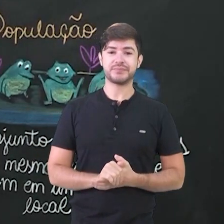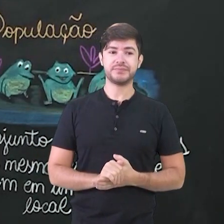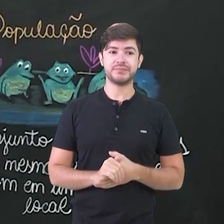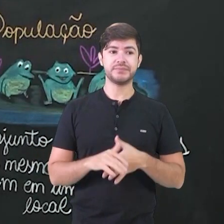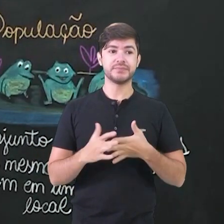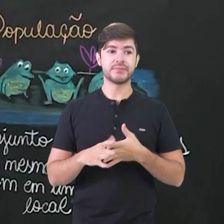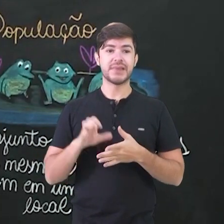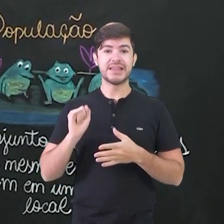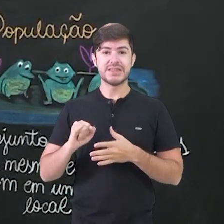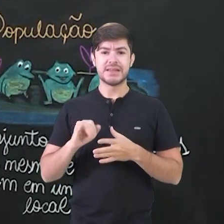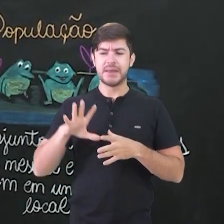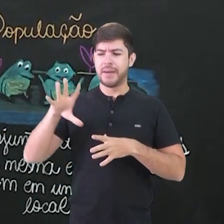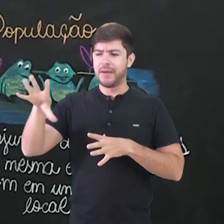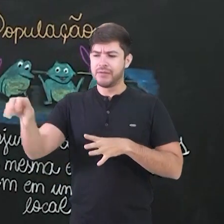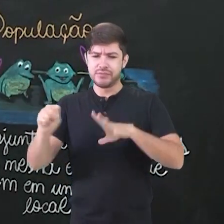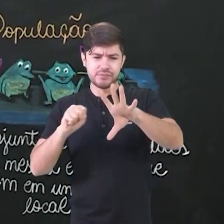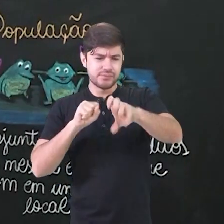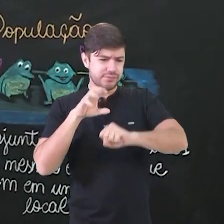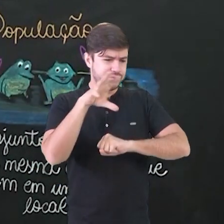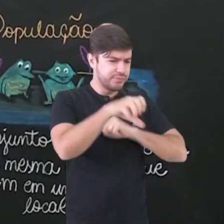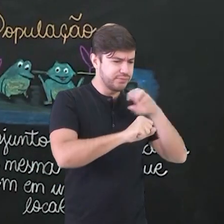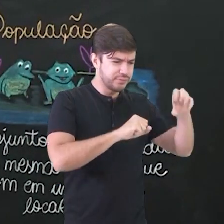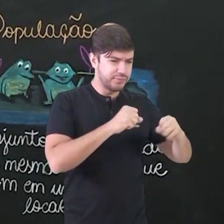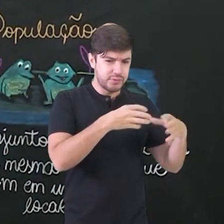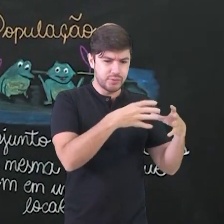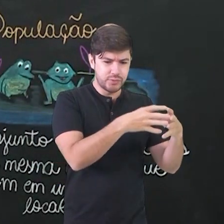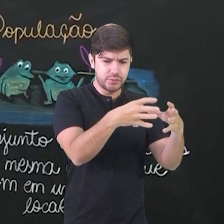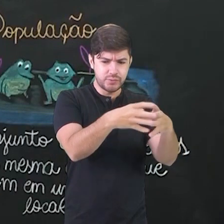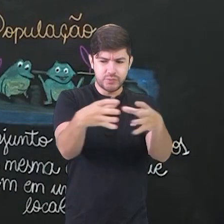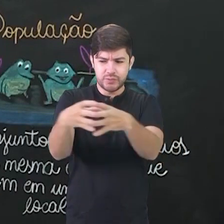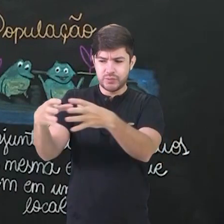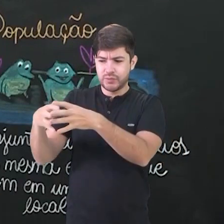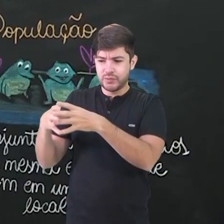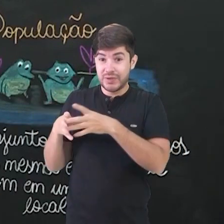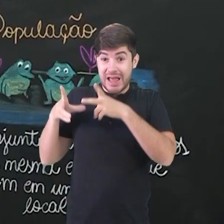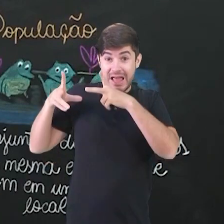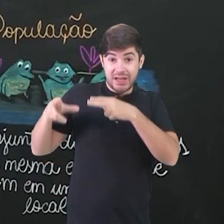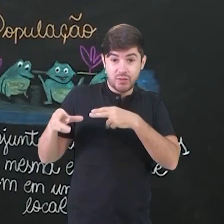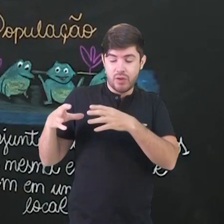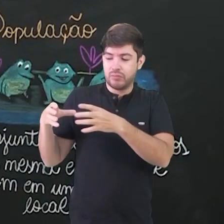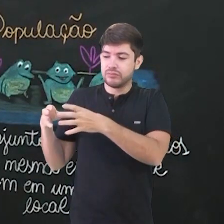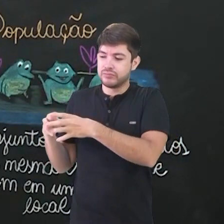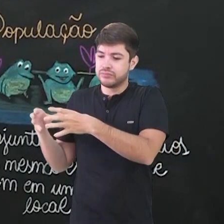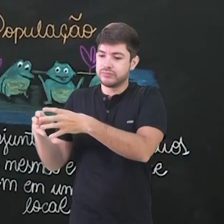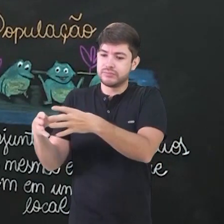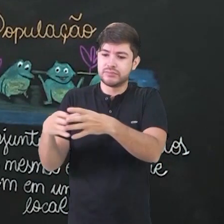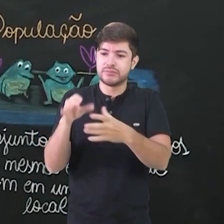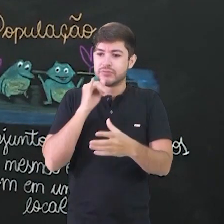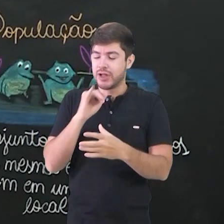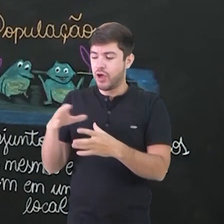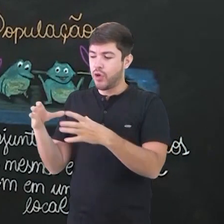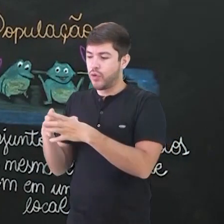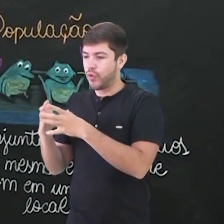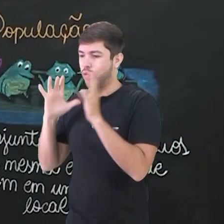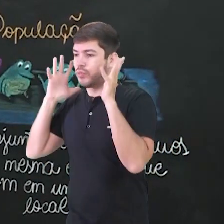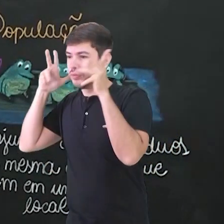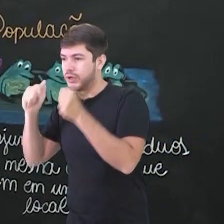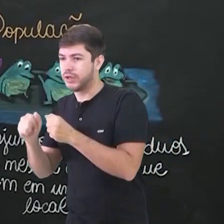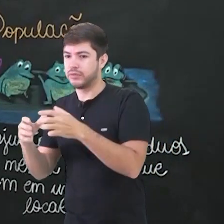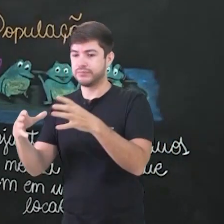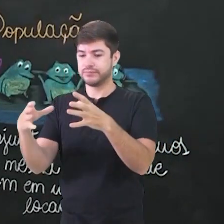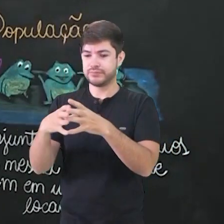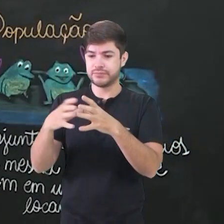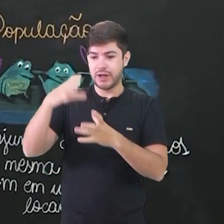tranquilo. E quando eu junto várias espécies iguais num espaço, eu junto um conjunto de leões, um conjunto